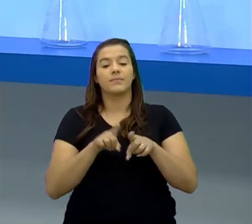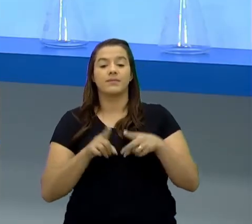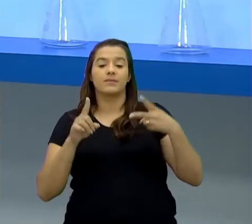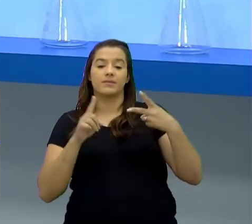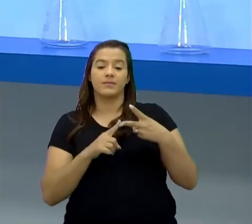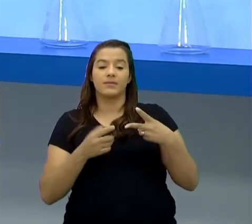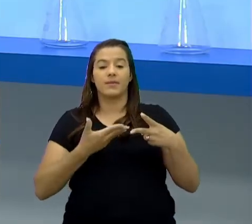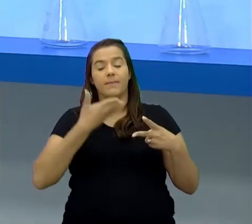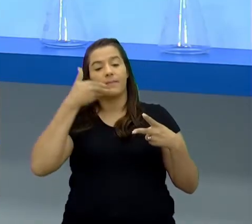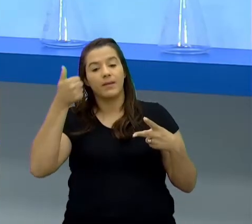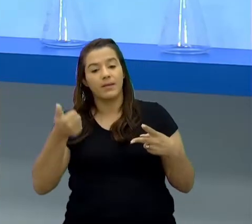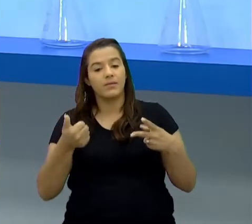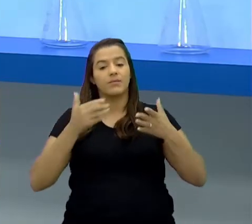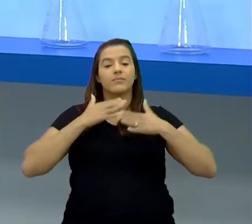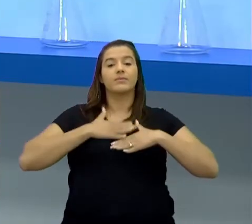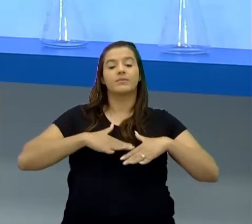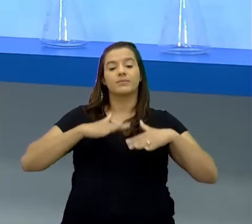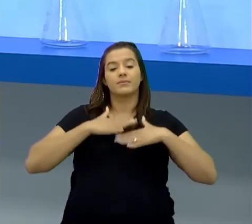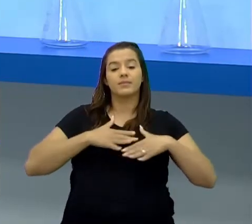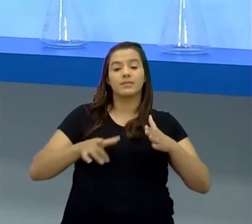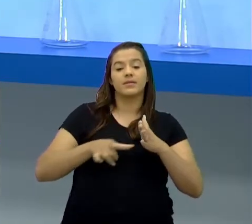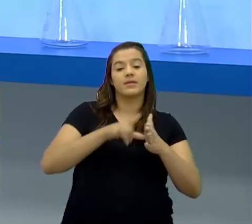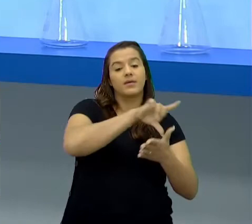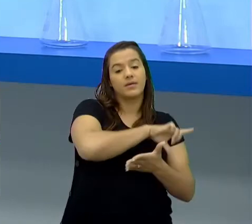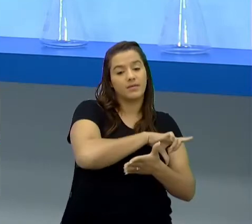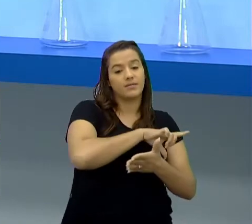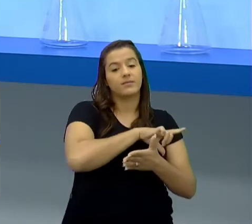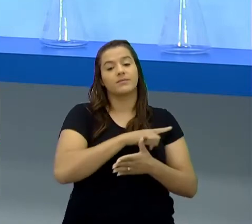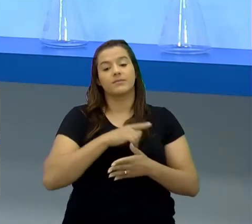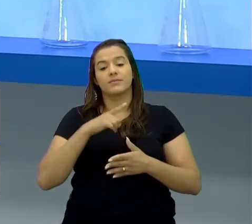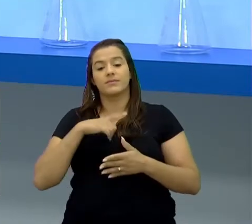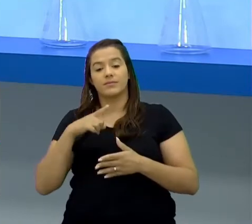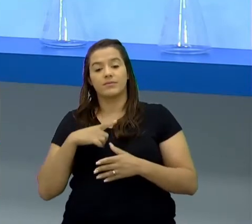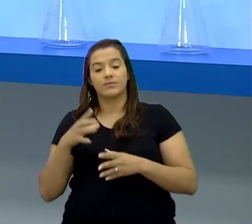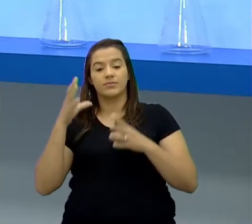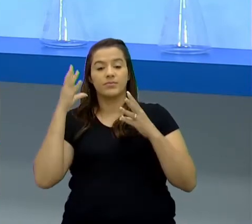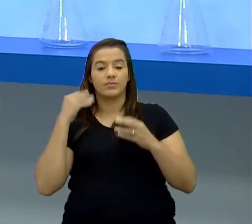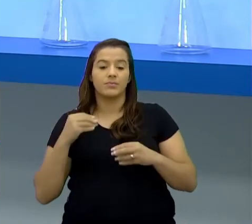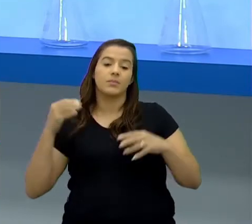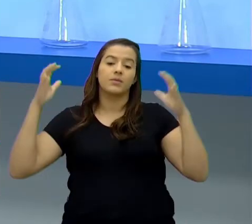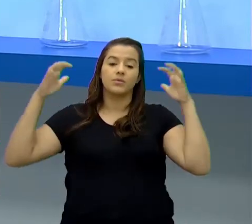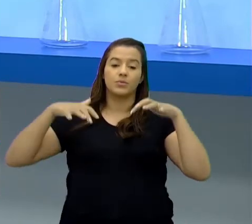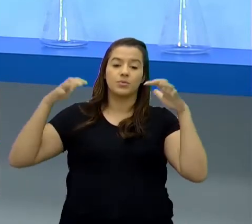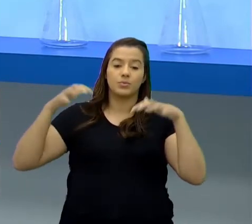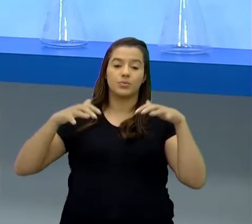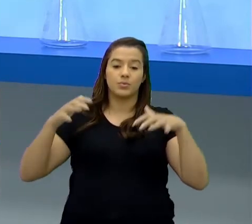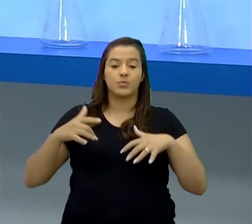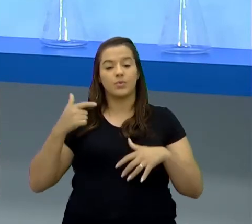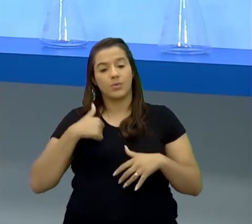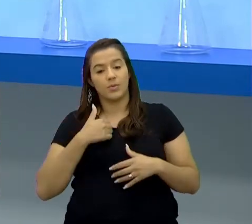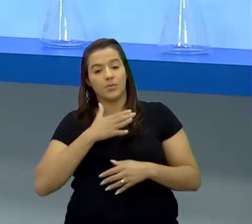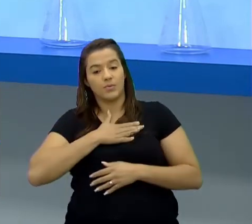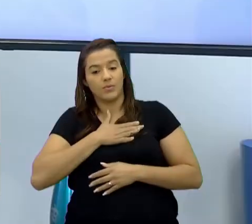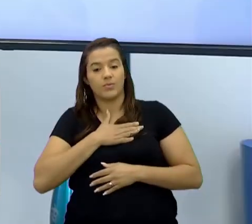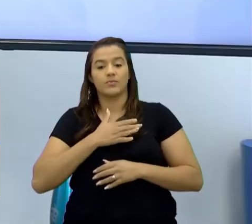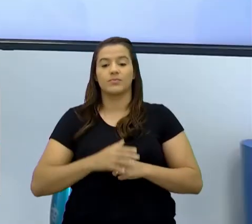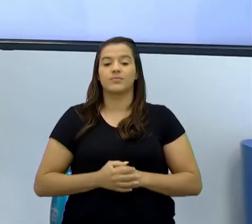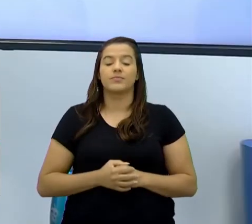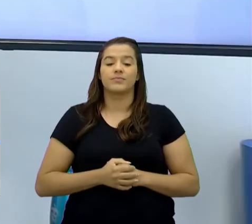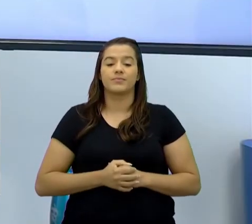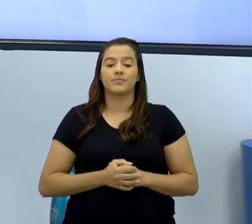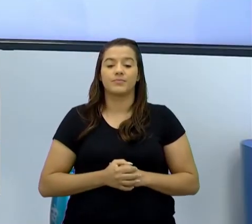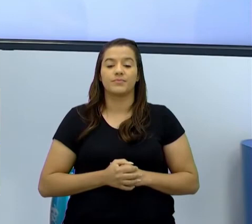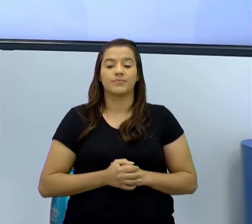seria um momento relaxante, antes de dormir. Normalmente eu coloco, gente, som de chuva para dormir, tá? Eu gosto. Então,